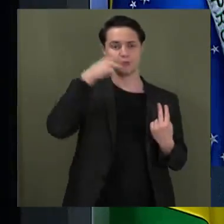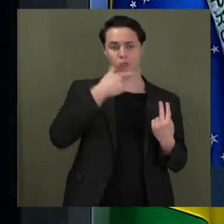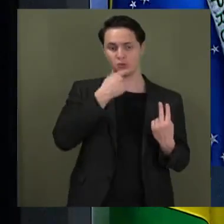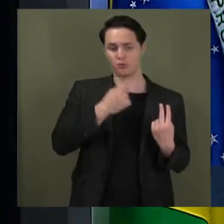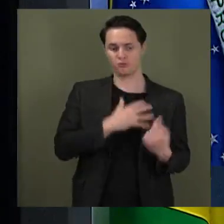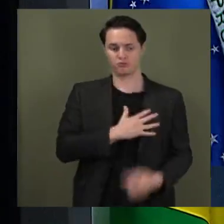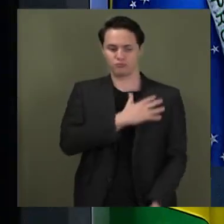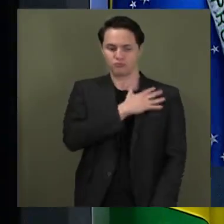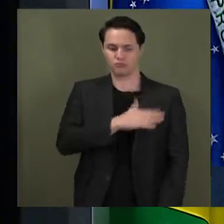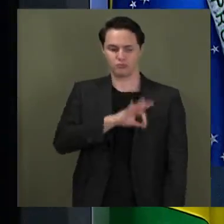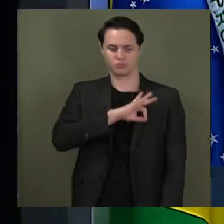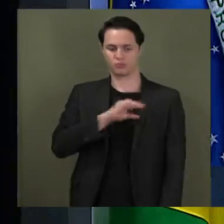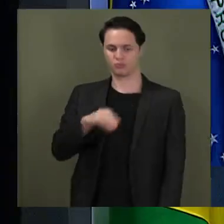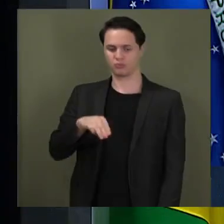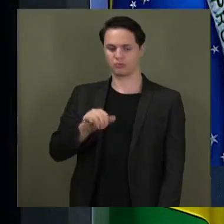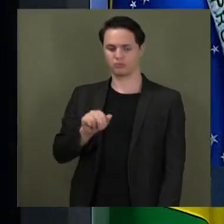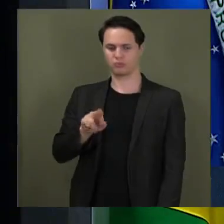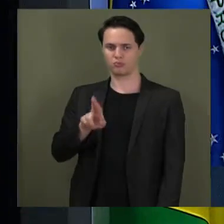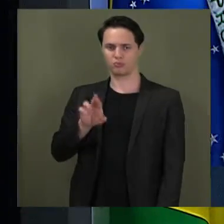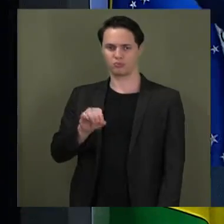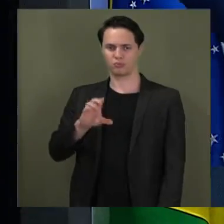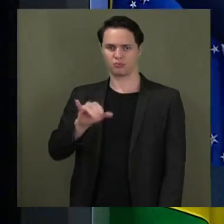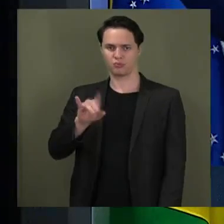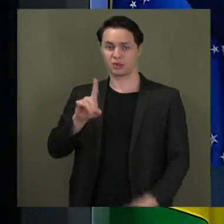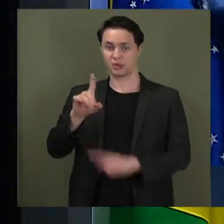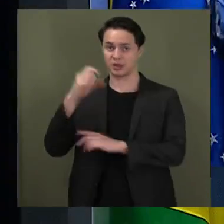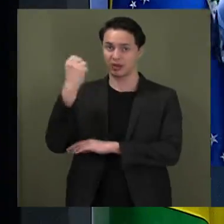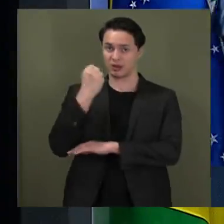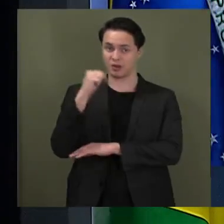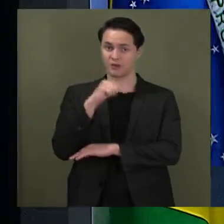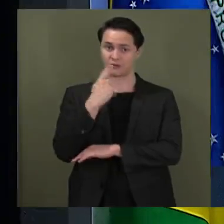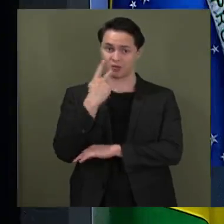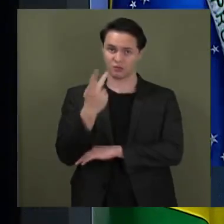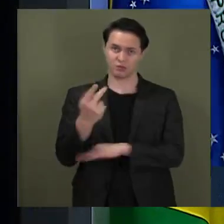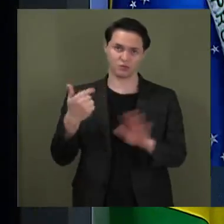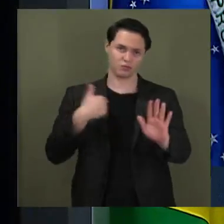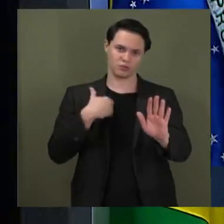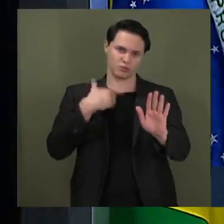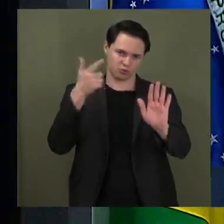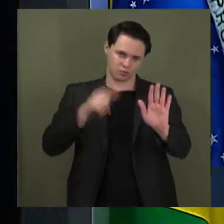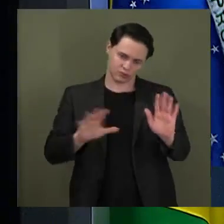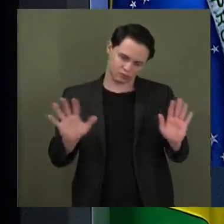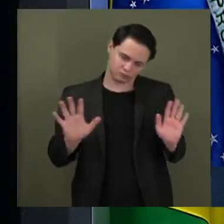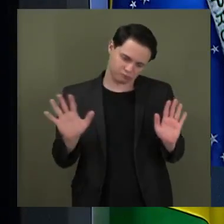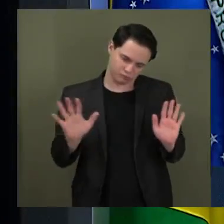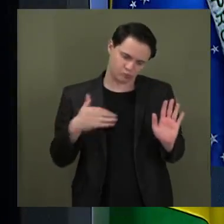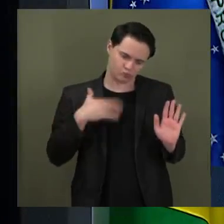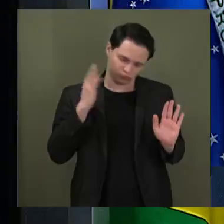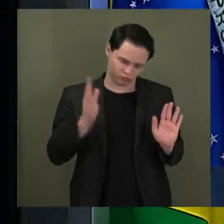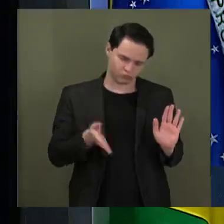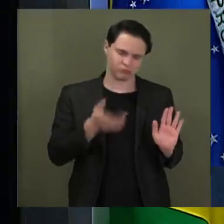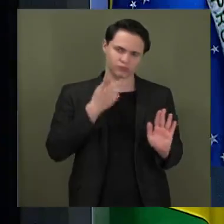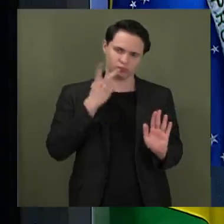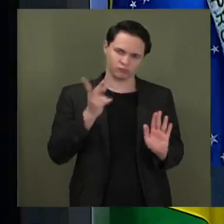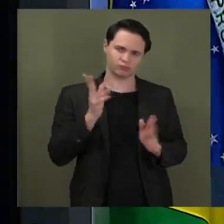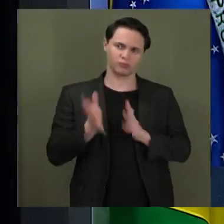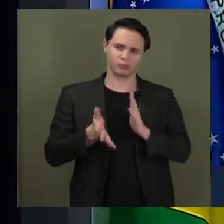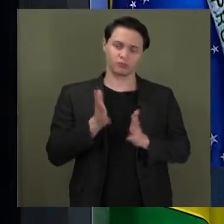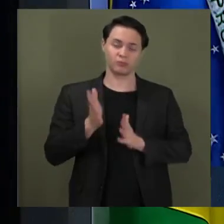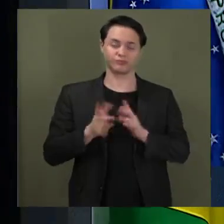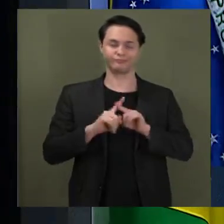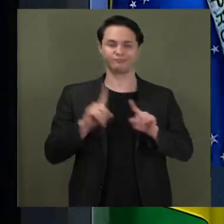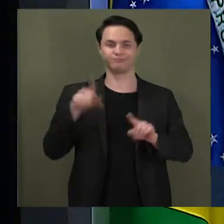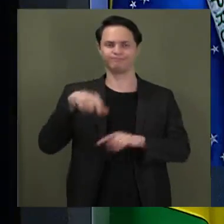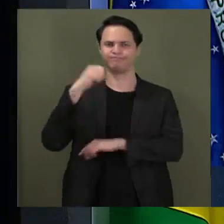tenente-coronel Mauro Cid. Gravíssimo o que ele falou, eu não vou novamente tocar, já toquei nesse assunto, mas é